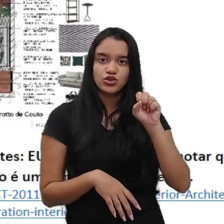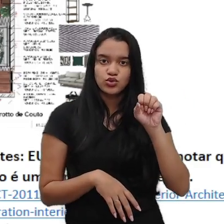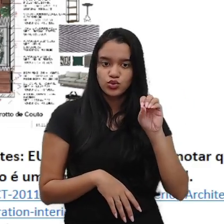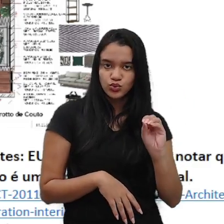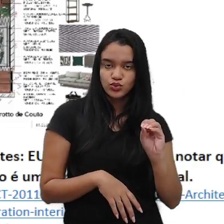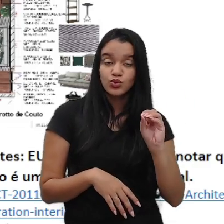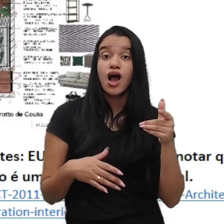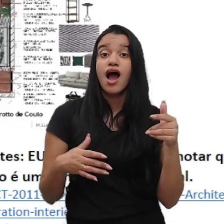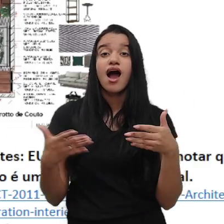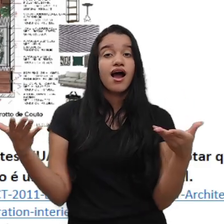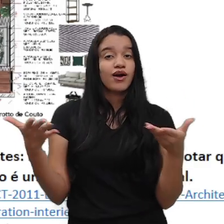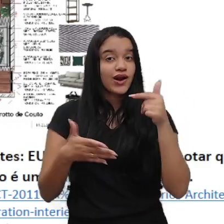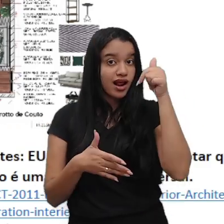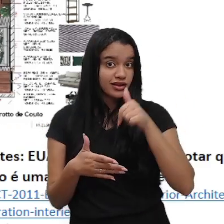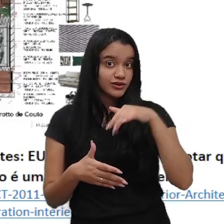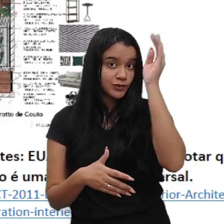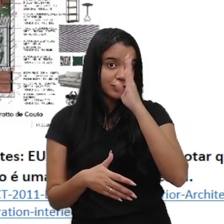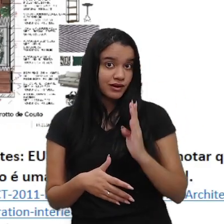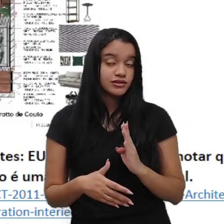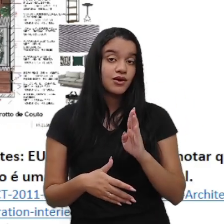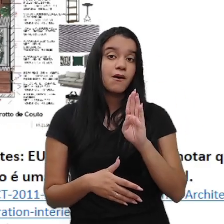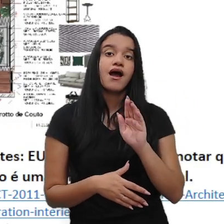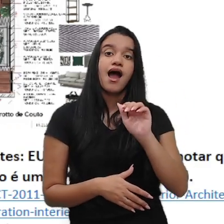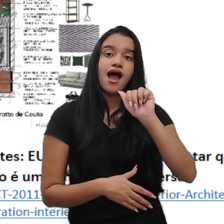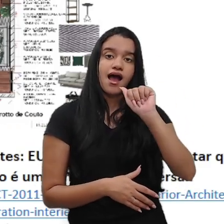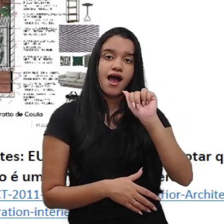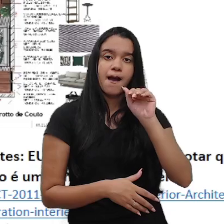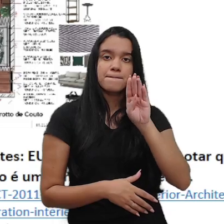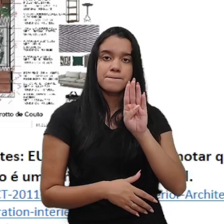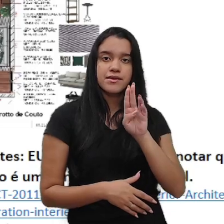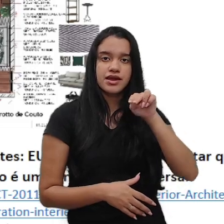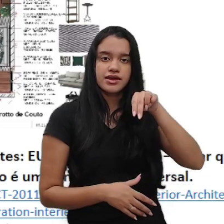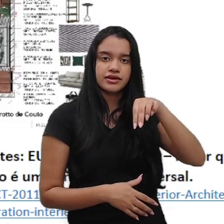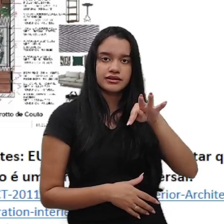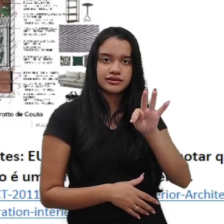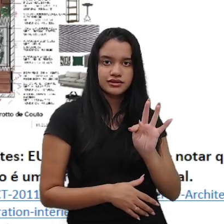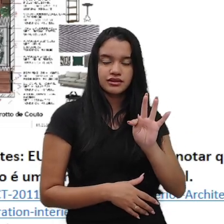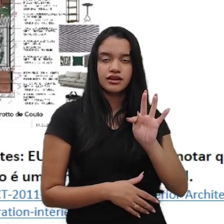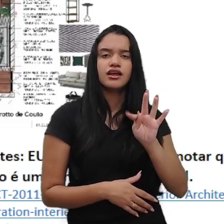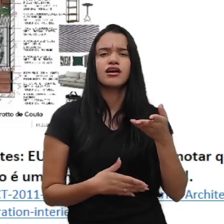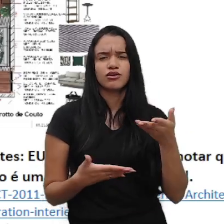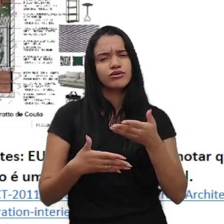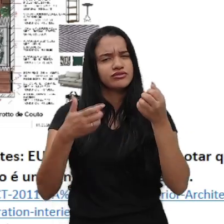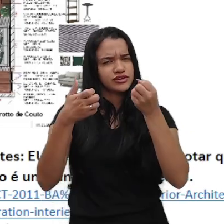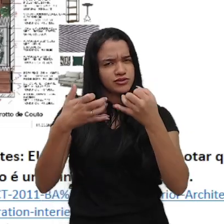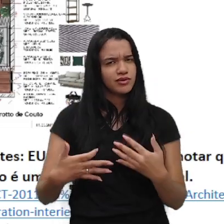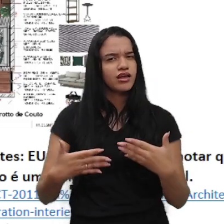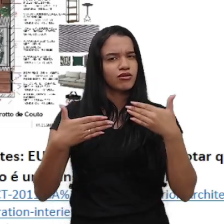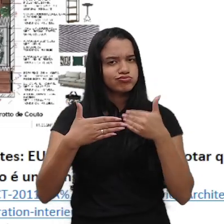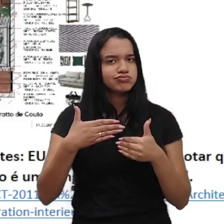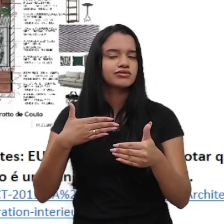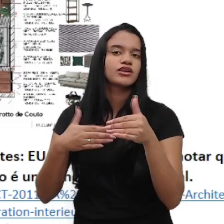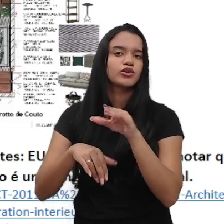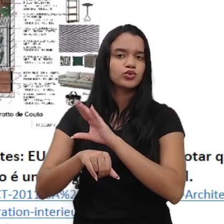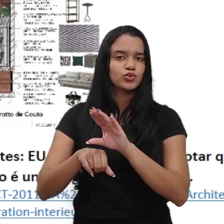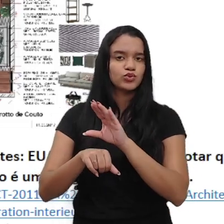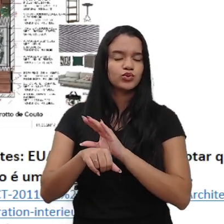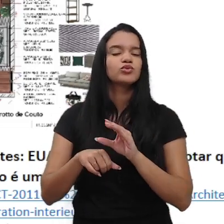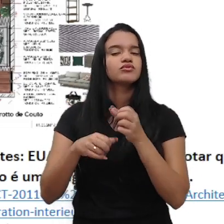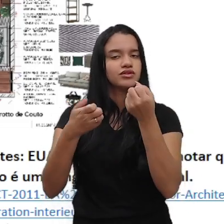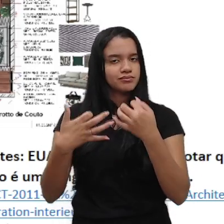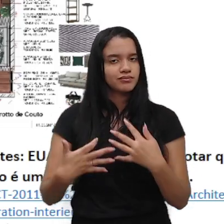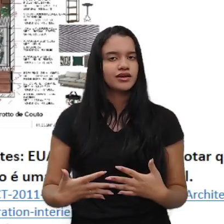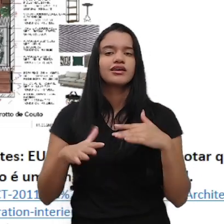ABNT, né? A Associação Brasileira de Normas Técnicas, que a gente vai falar muito ao longo do curso, né? Porque ela